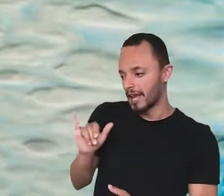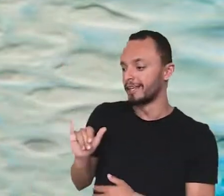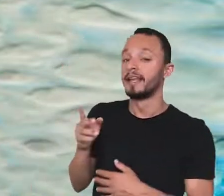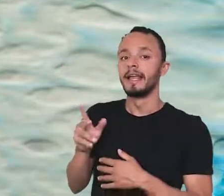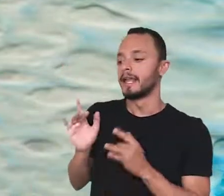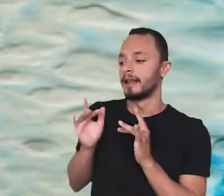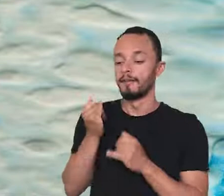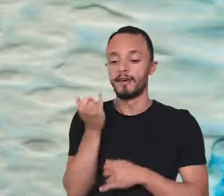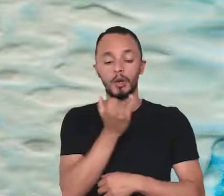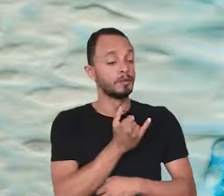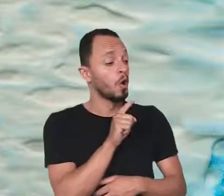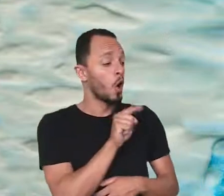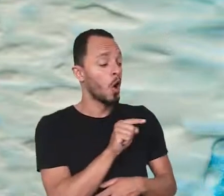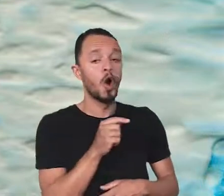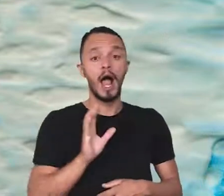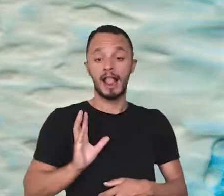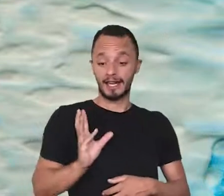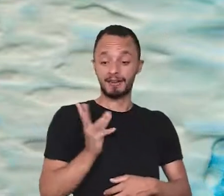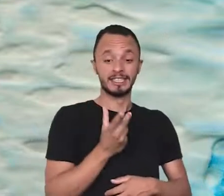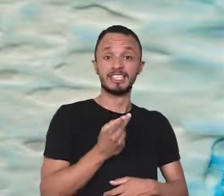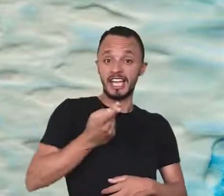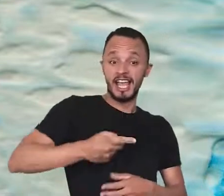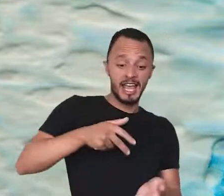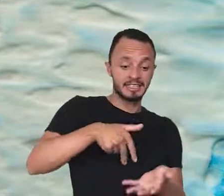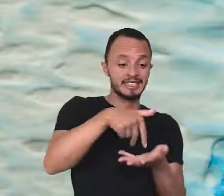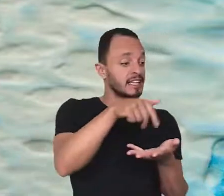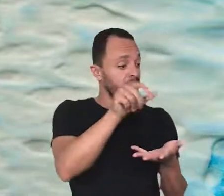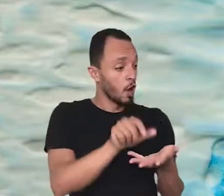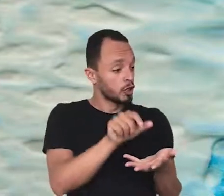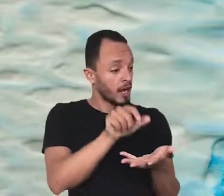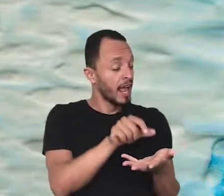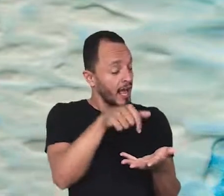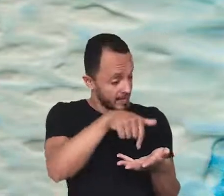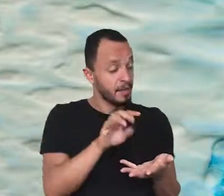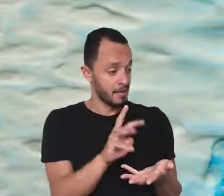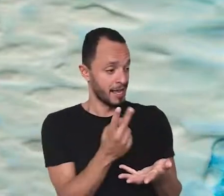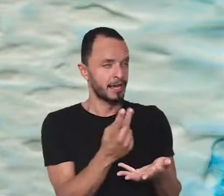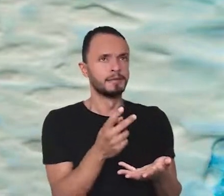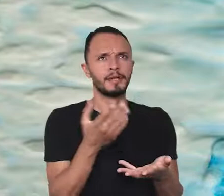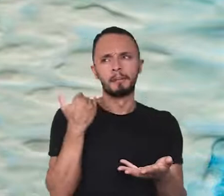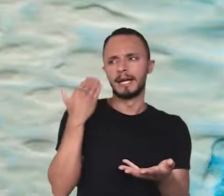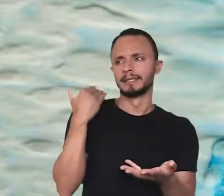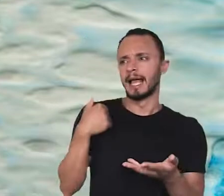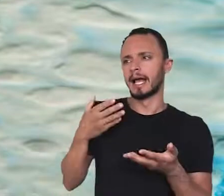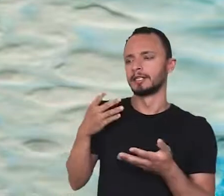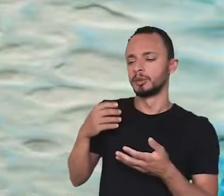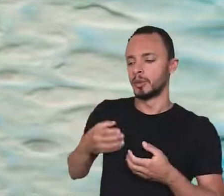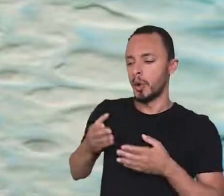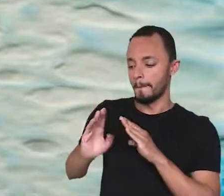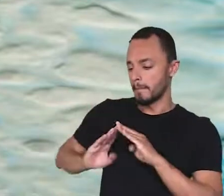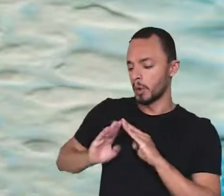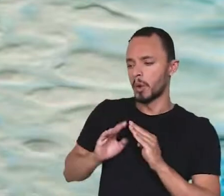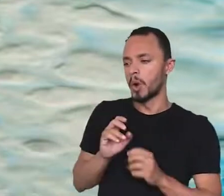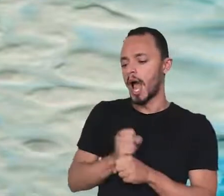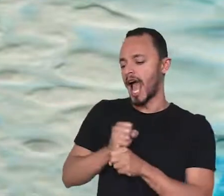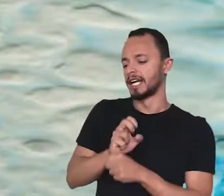uma travesti foi considerada cidadã honorária daqui de BH. Eu achei isso tudo, gente. Achei lindo. Acho que ela morou aqui, tipo, nos anos